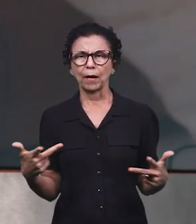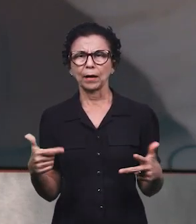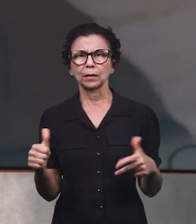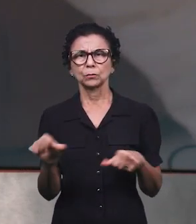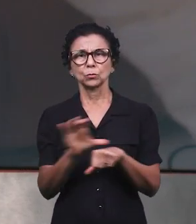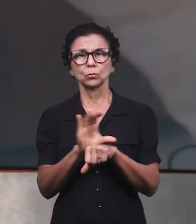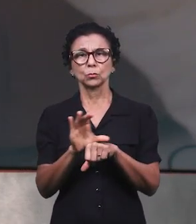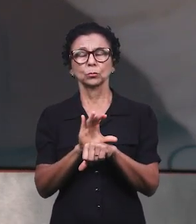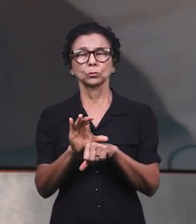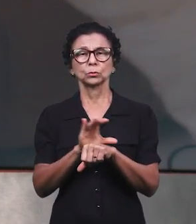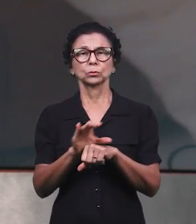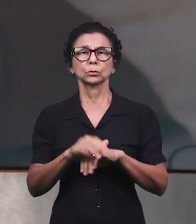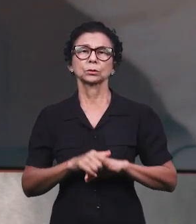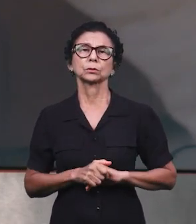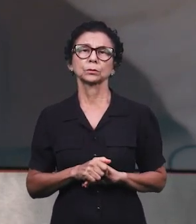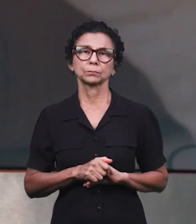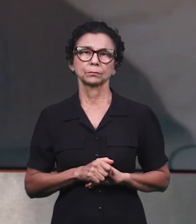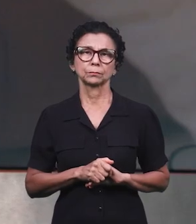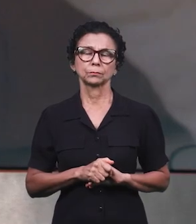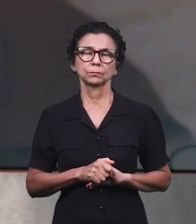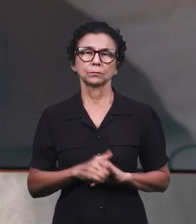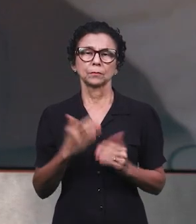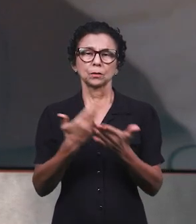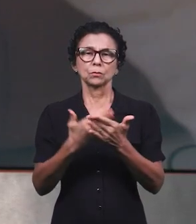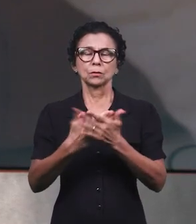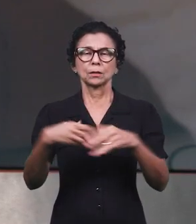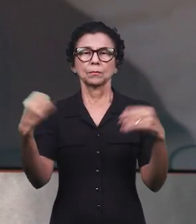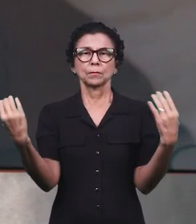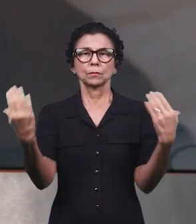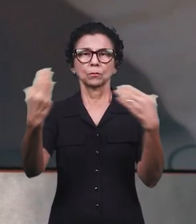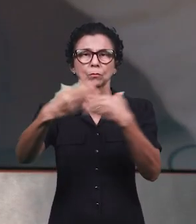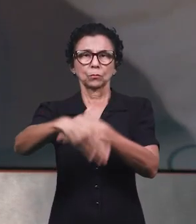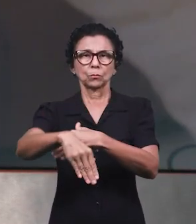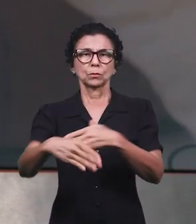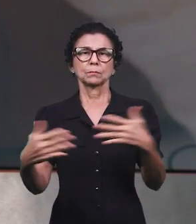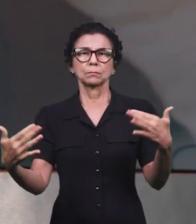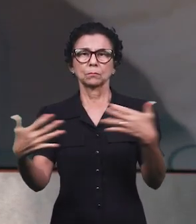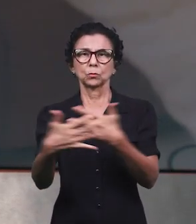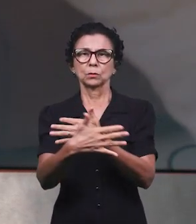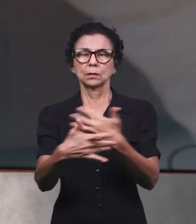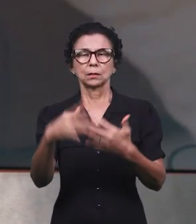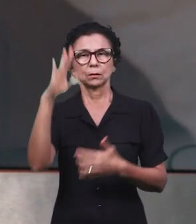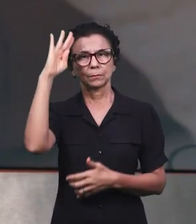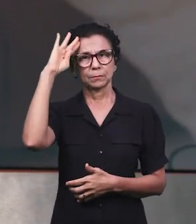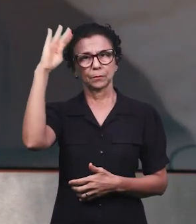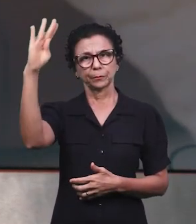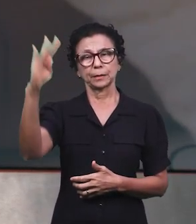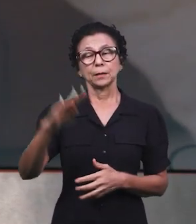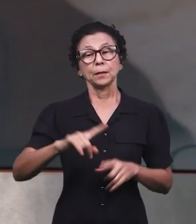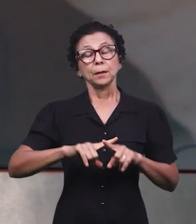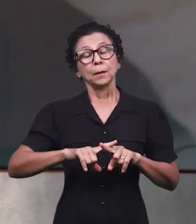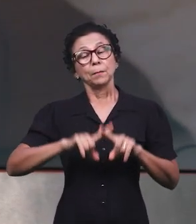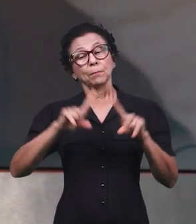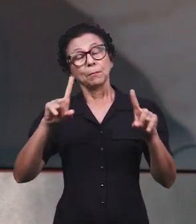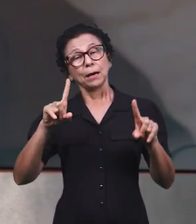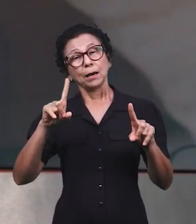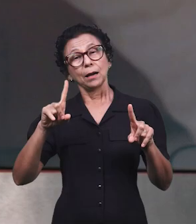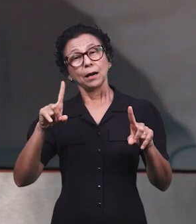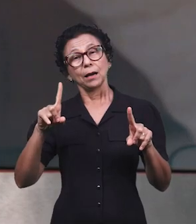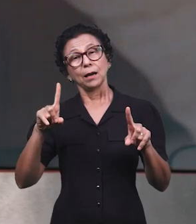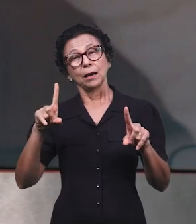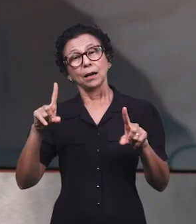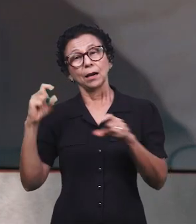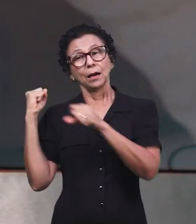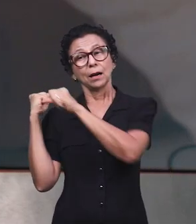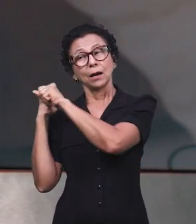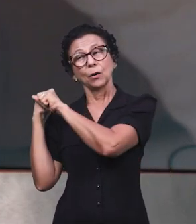Brasil, especialmente nos grandes centros urbanos, como a gente falou, né? Só que nos últimos anos a gente vê